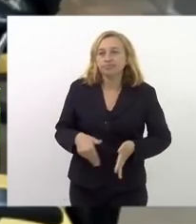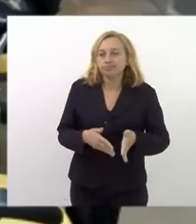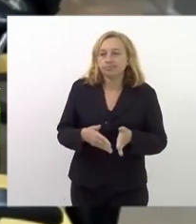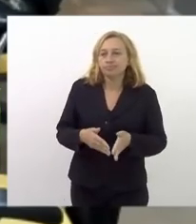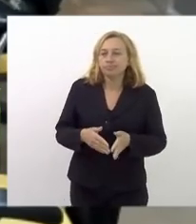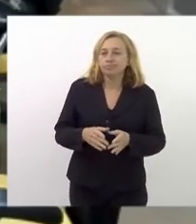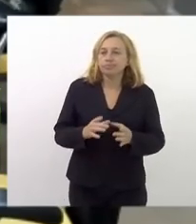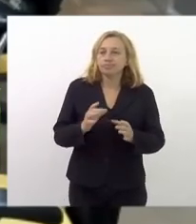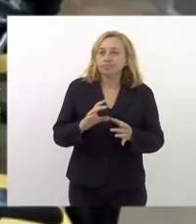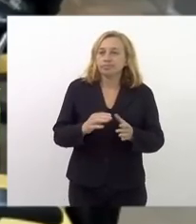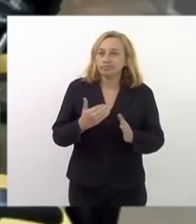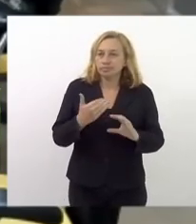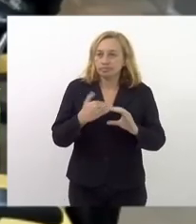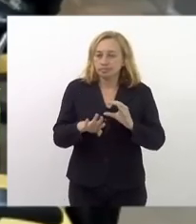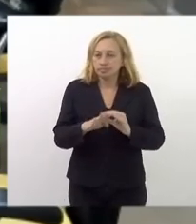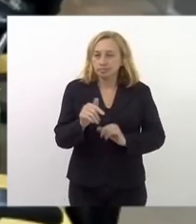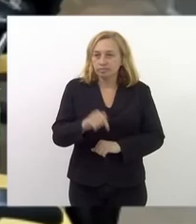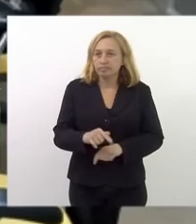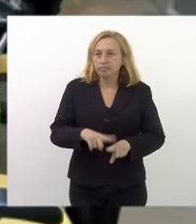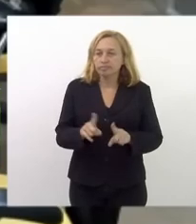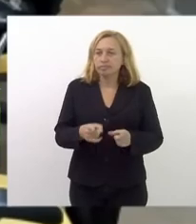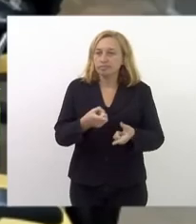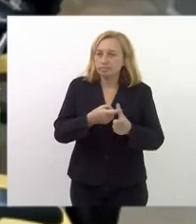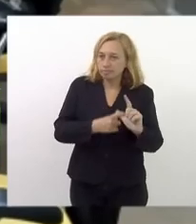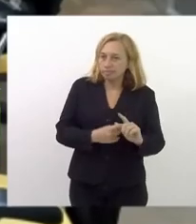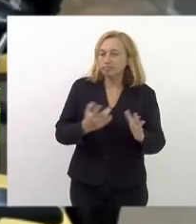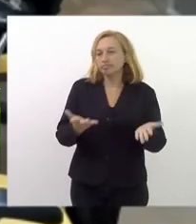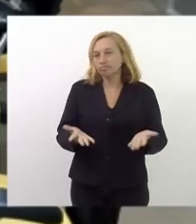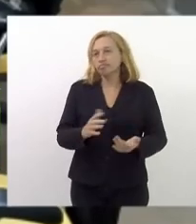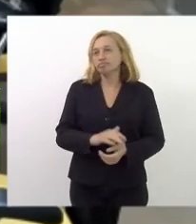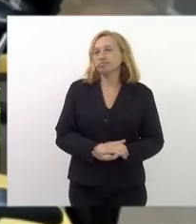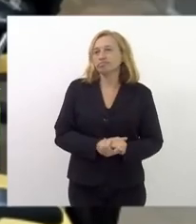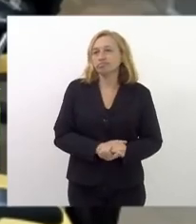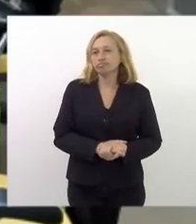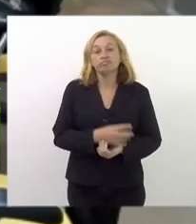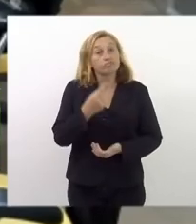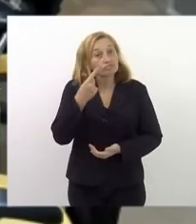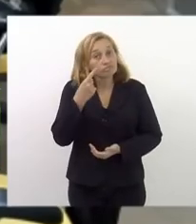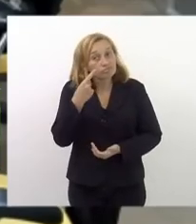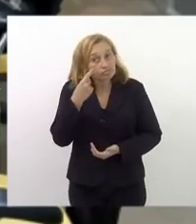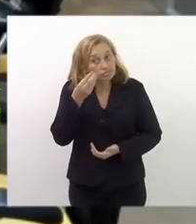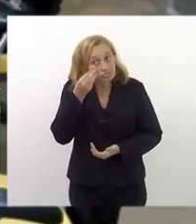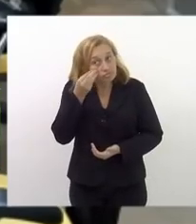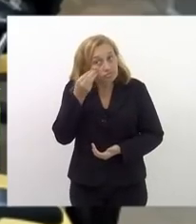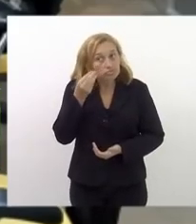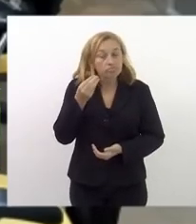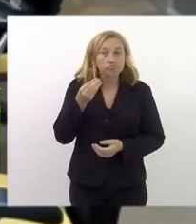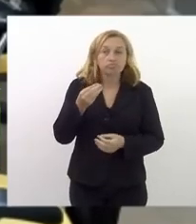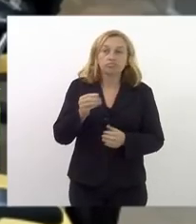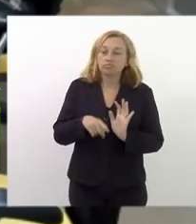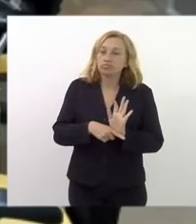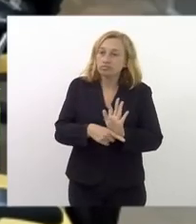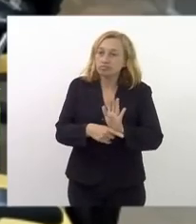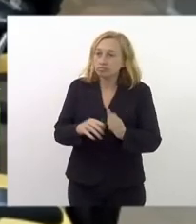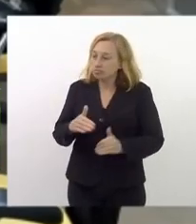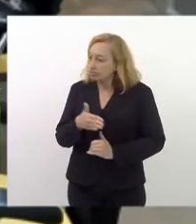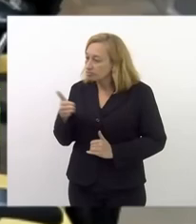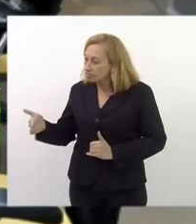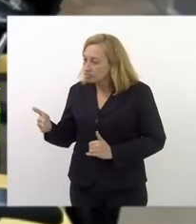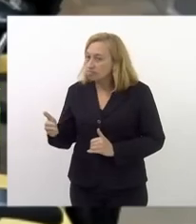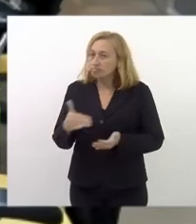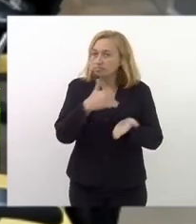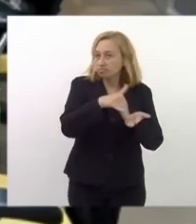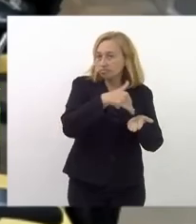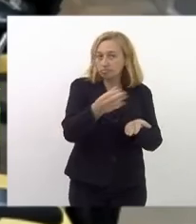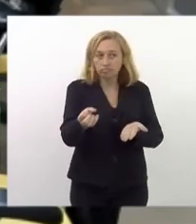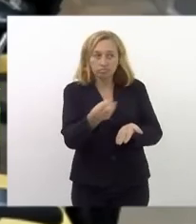mas dependia de final, espero... Vou tentar ajudar mesmo de fora ao secretário